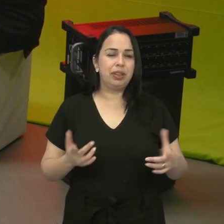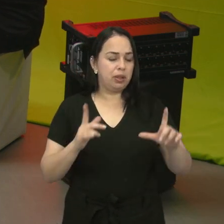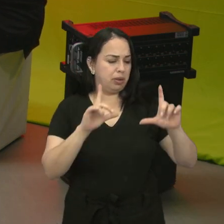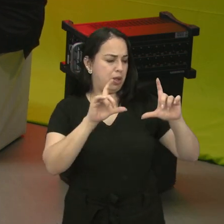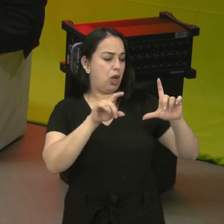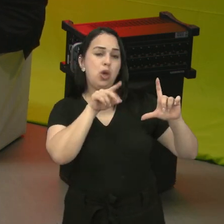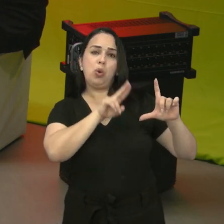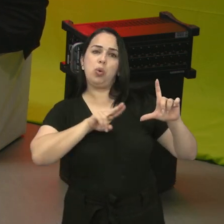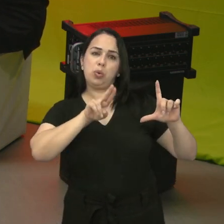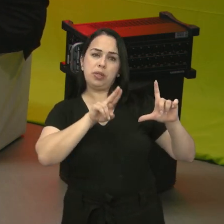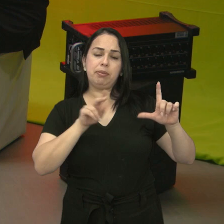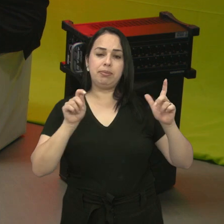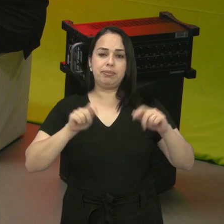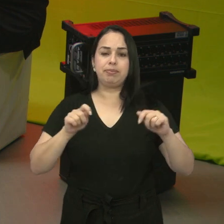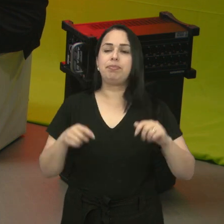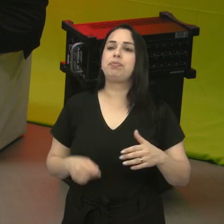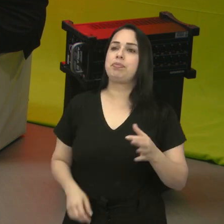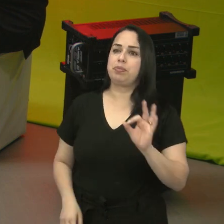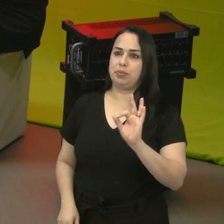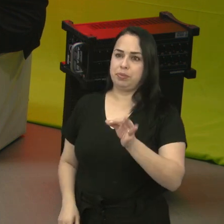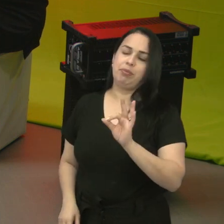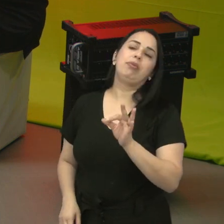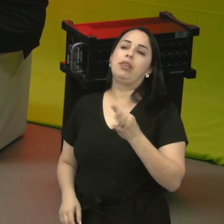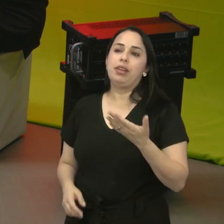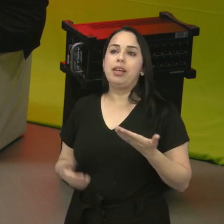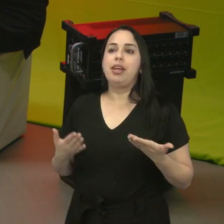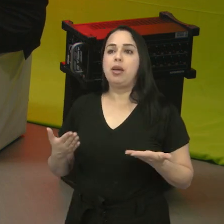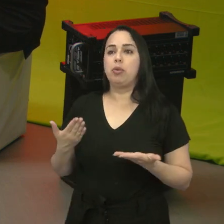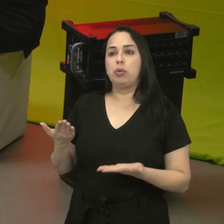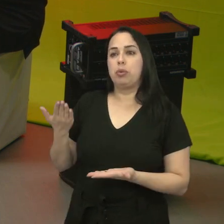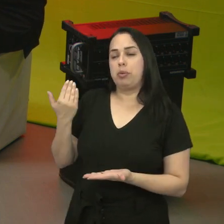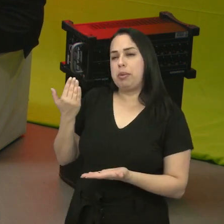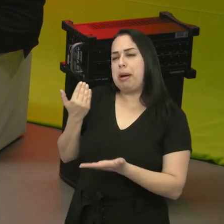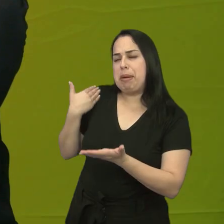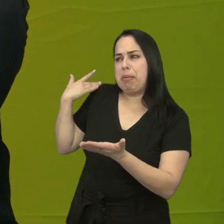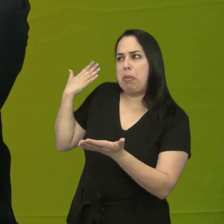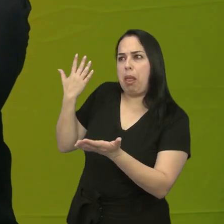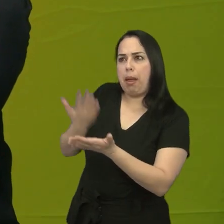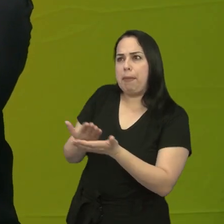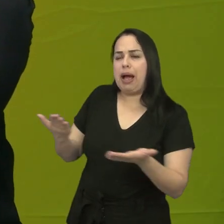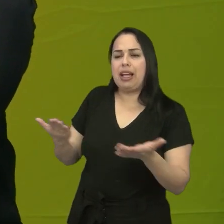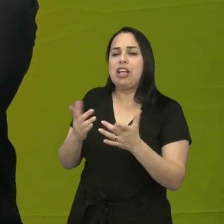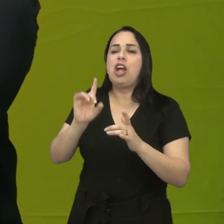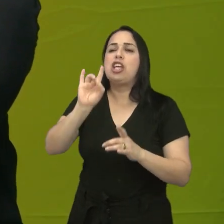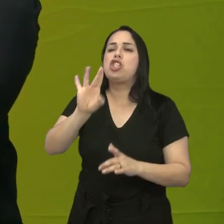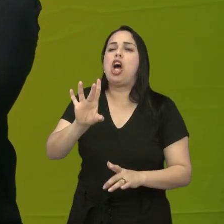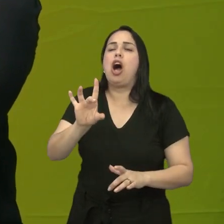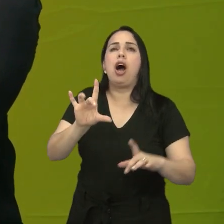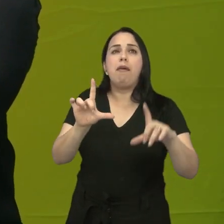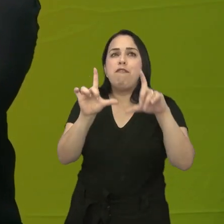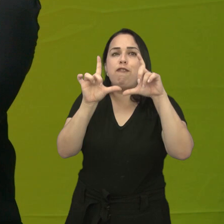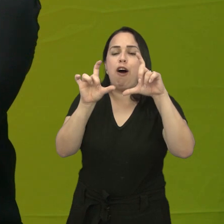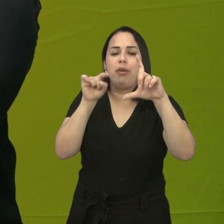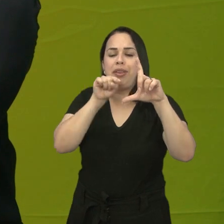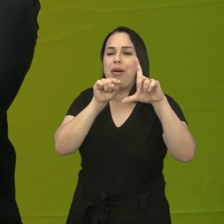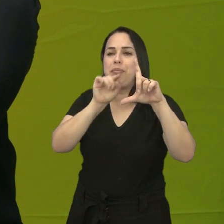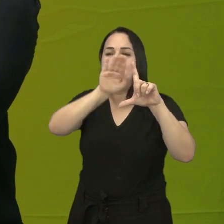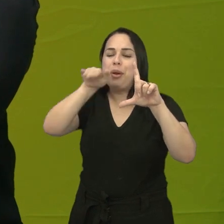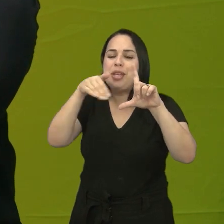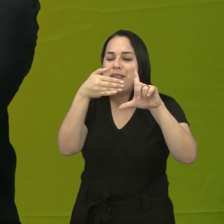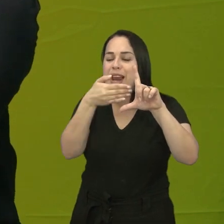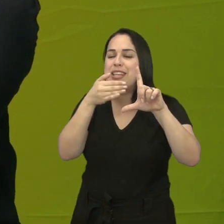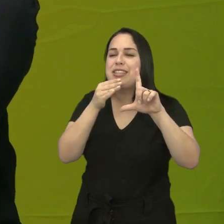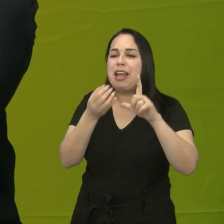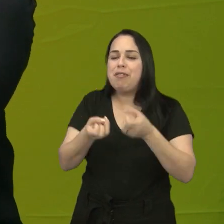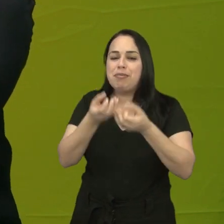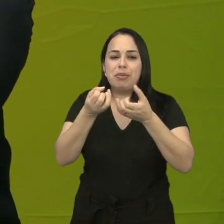mensagens através da fotografia. Isso é super possível, né? Exatamente. É o que eu busco desde o começo, assim. Legal. Nunca é só um clique. Sempre tem muita coisa